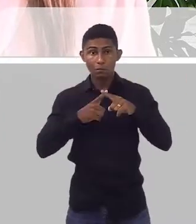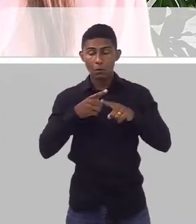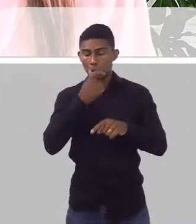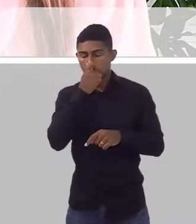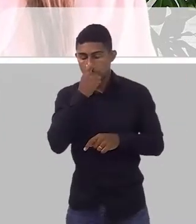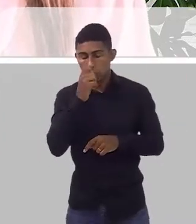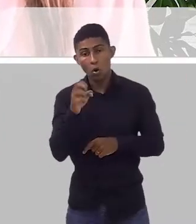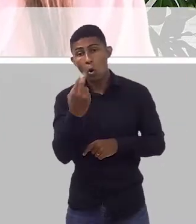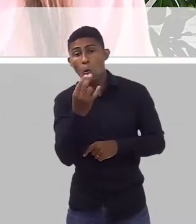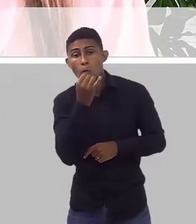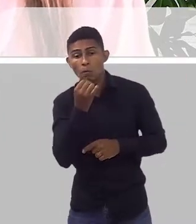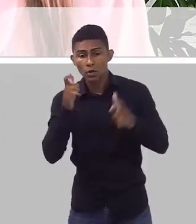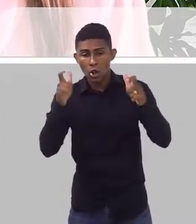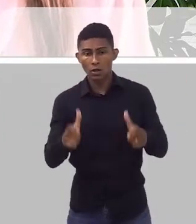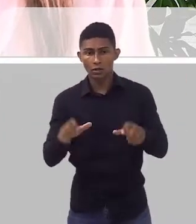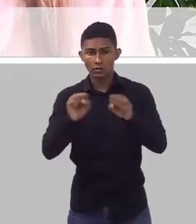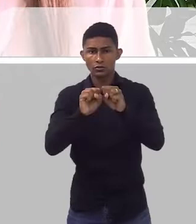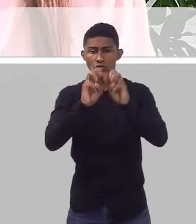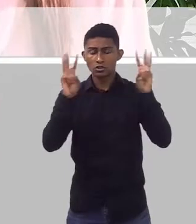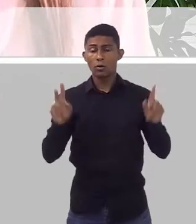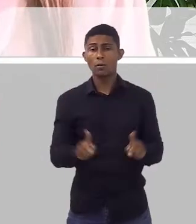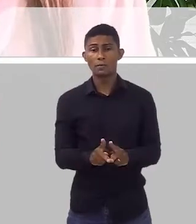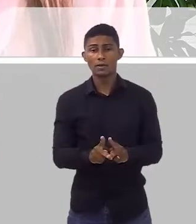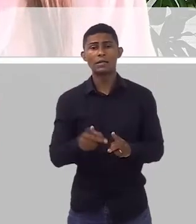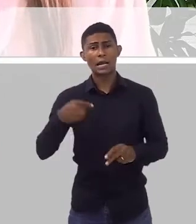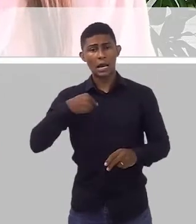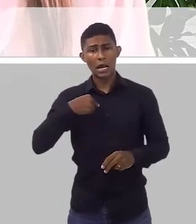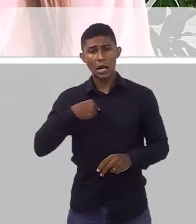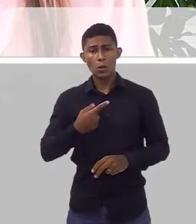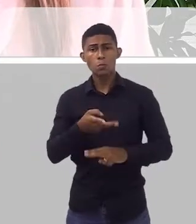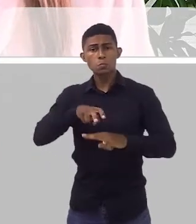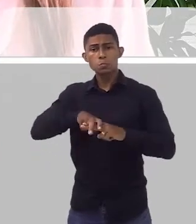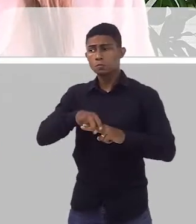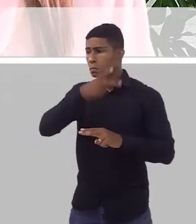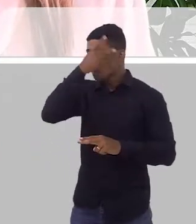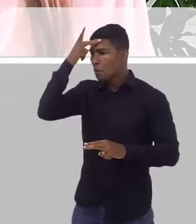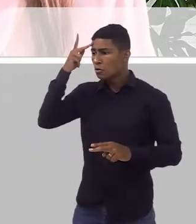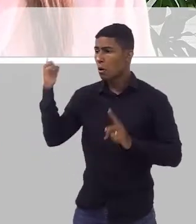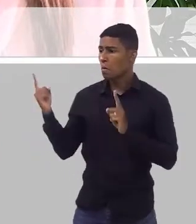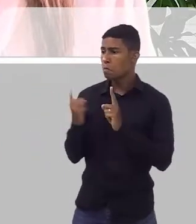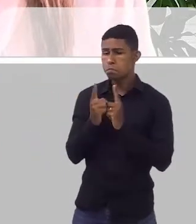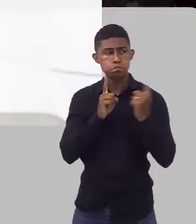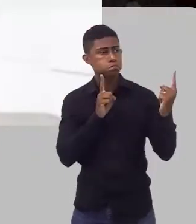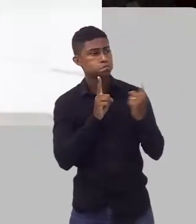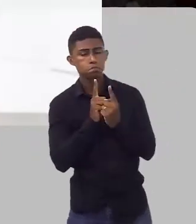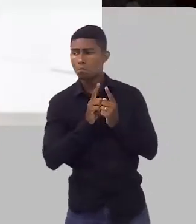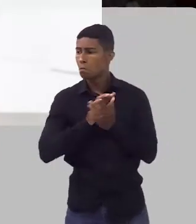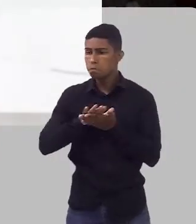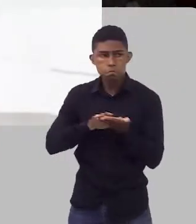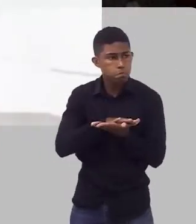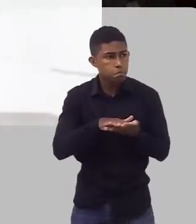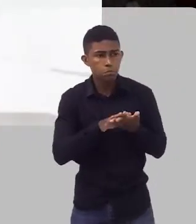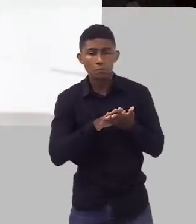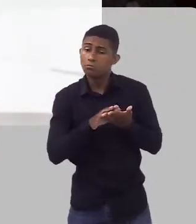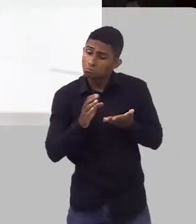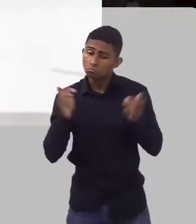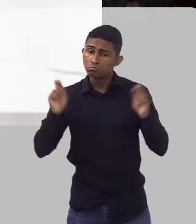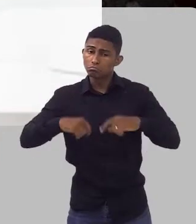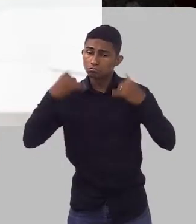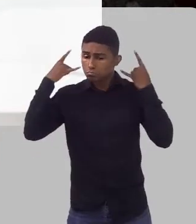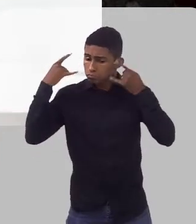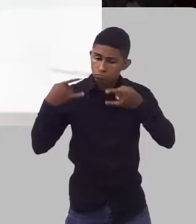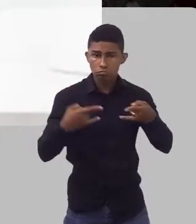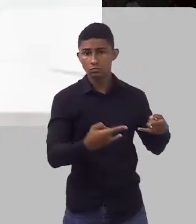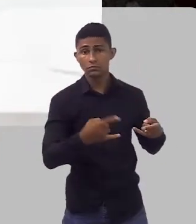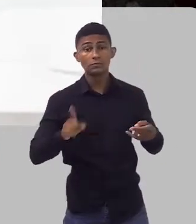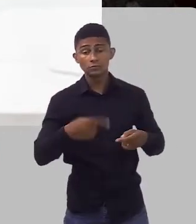num ambiente fechado, como um shopping center, sem ninguém ao meu redor, é dispensável o uso de máscara. Então, esse tipo de percepção que acho que a